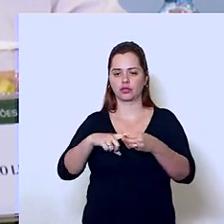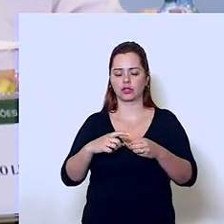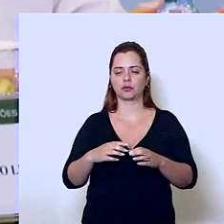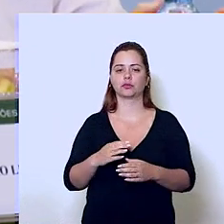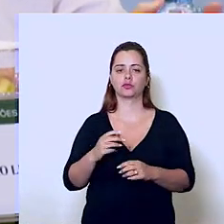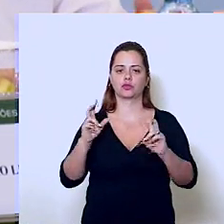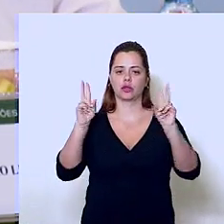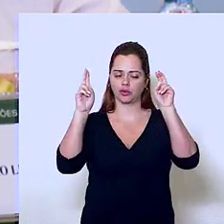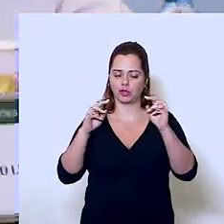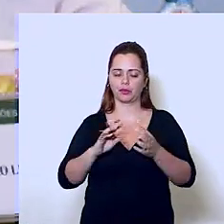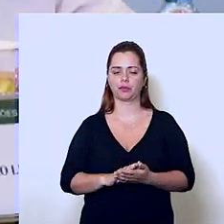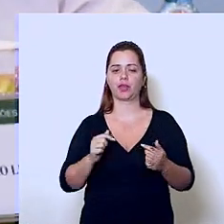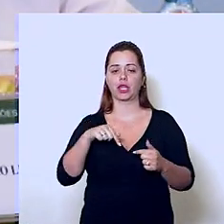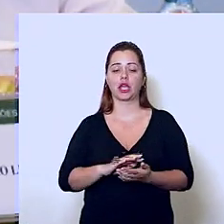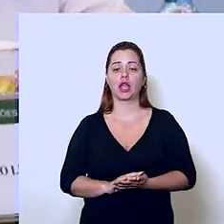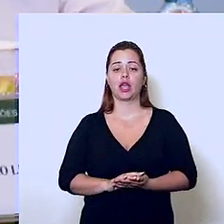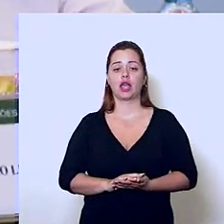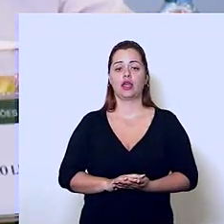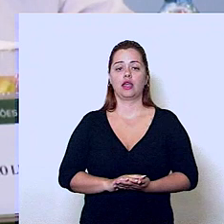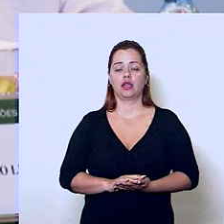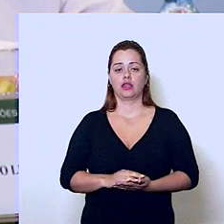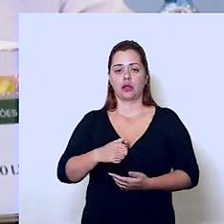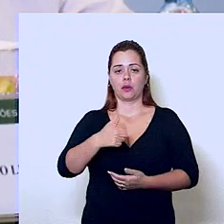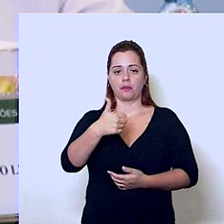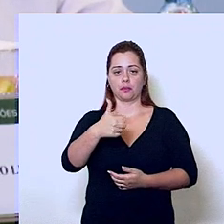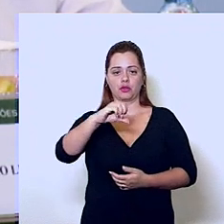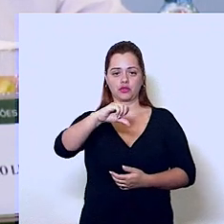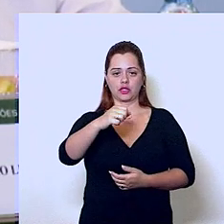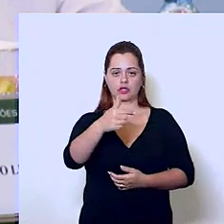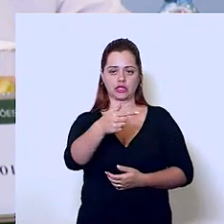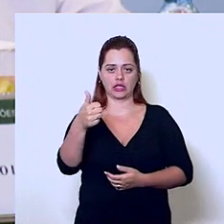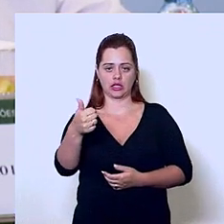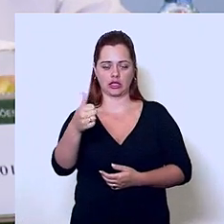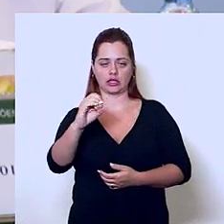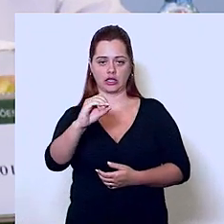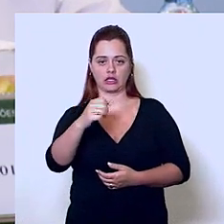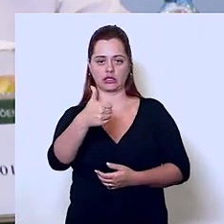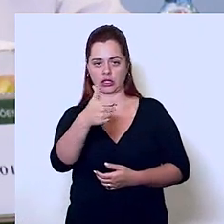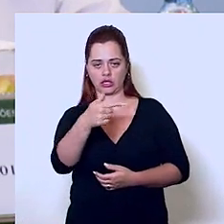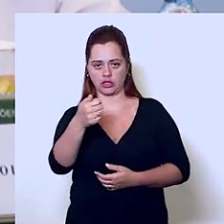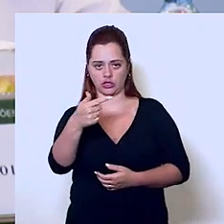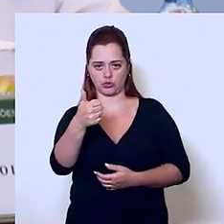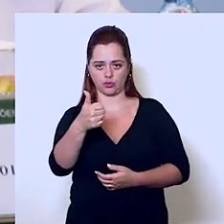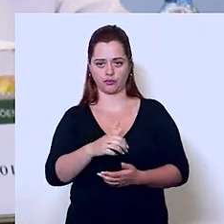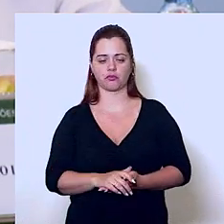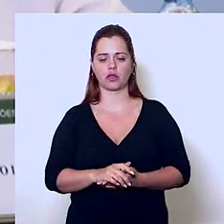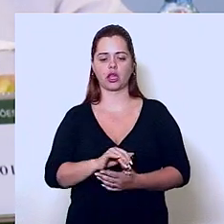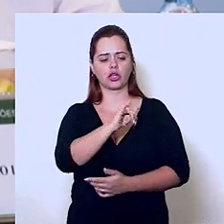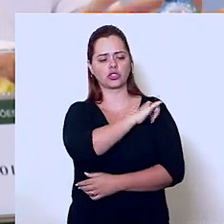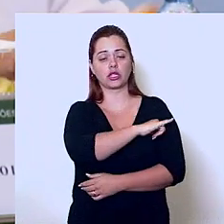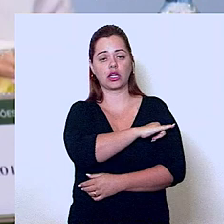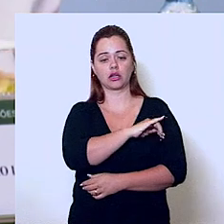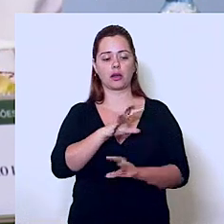Tarso. Nessa etapa de 1970 e 71, logo depois, em janeiro, ele tomava posse. Quer dizer, na